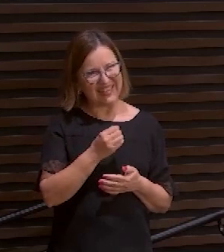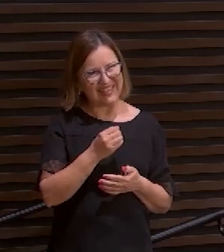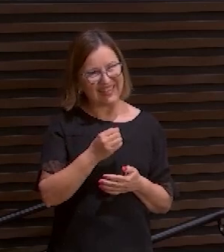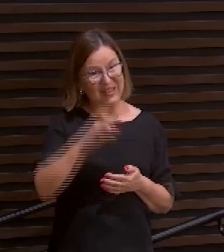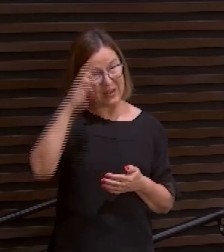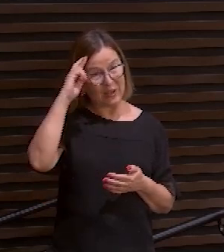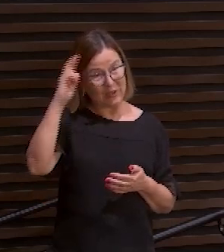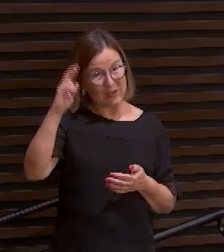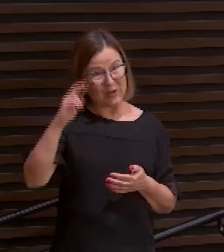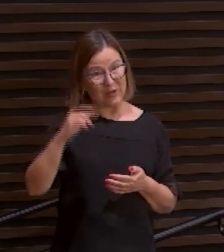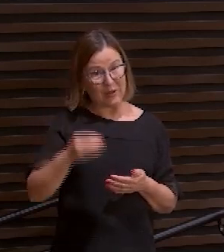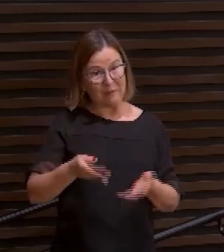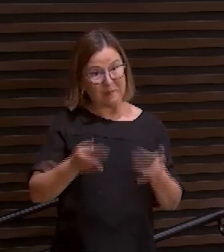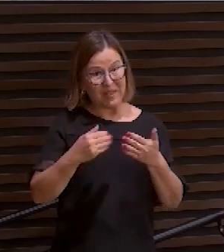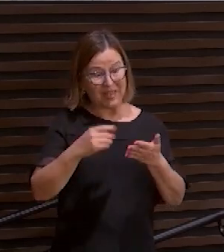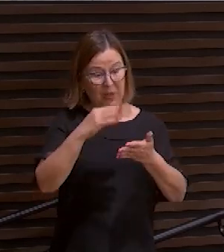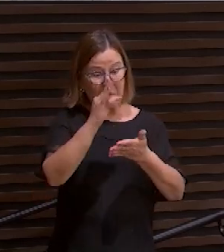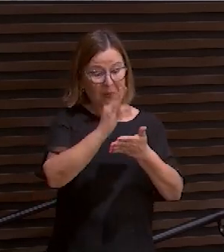me deu um texto essa noite.